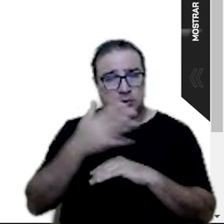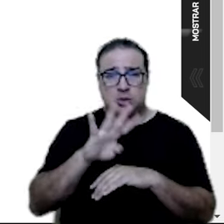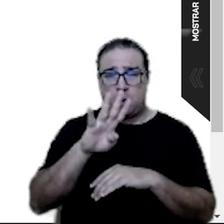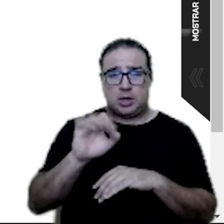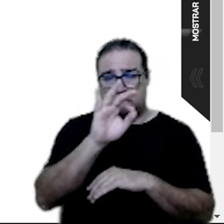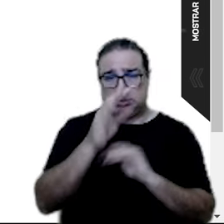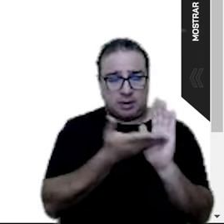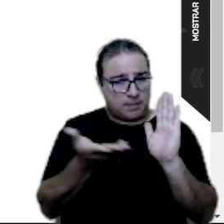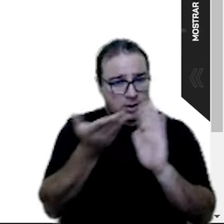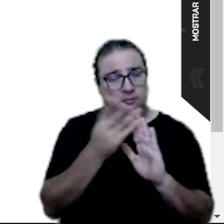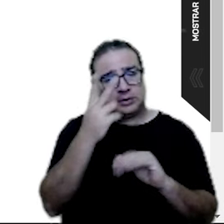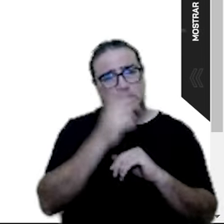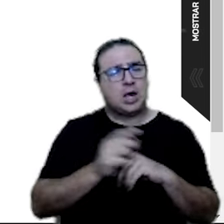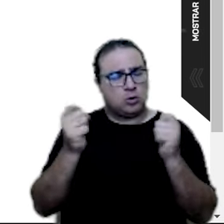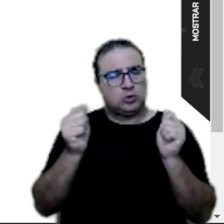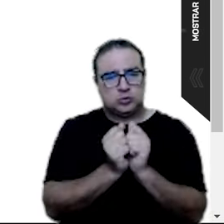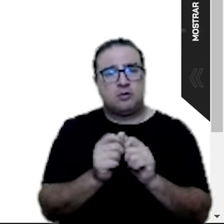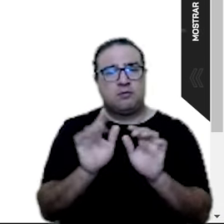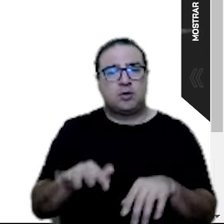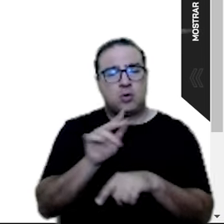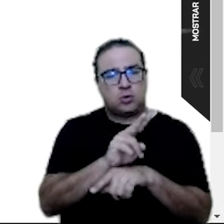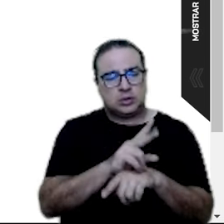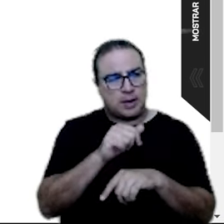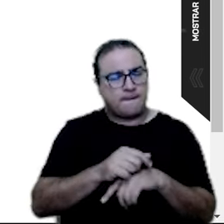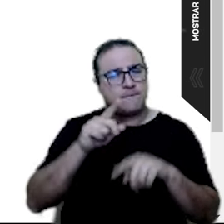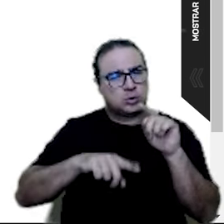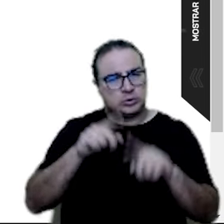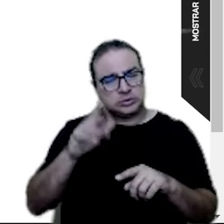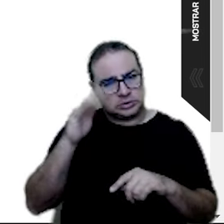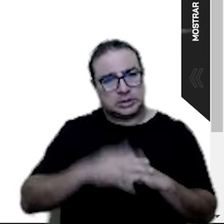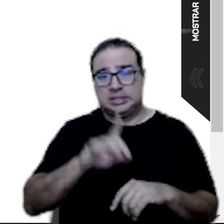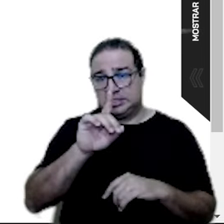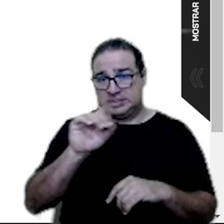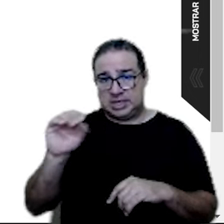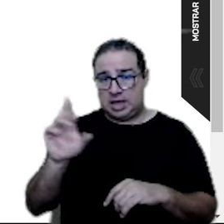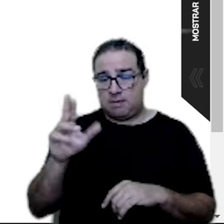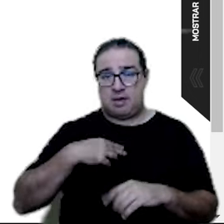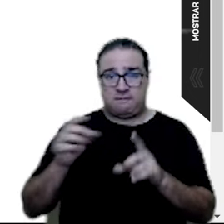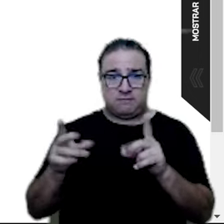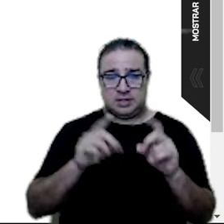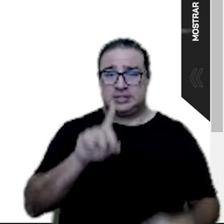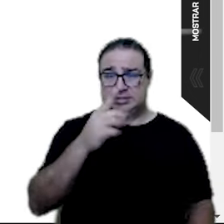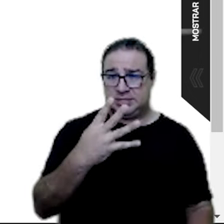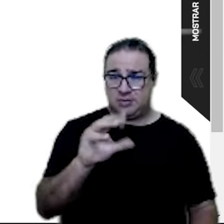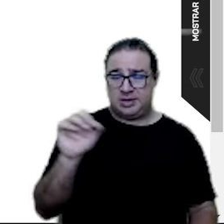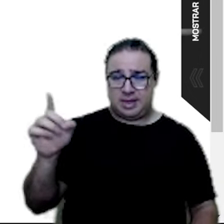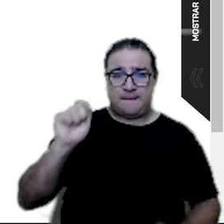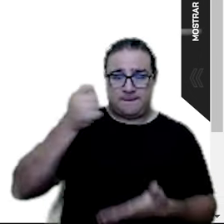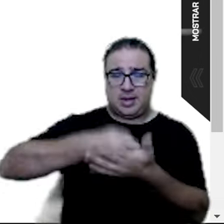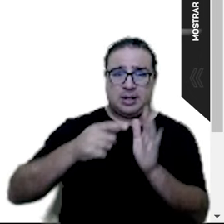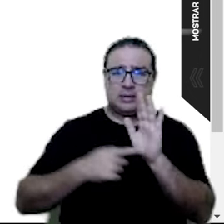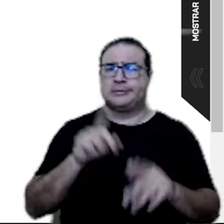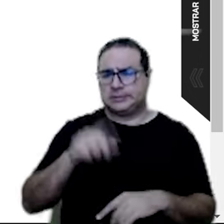mais ou menos 40% a mais do valor então eu tenho que colocar aqui pro fisco falar que esse produto que é r$ 1 na minha venda aqui ele é 140